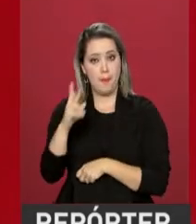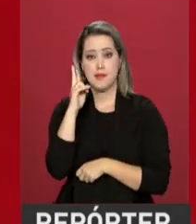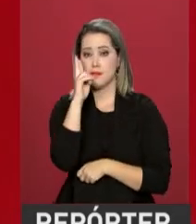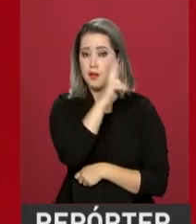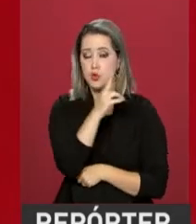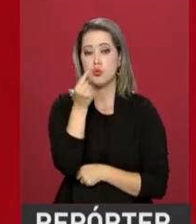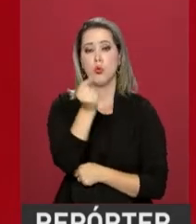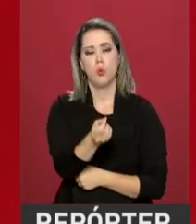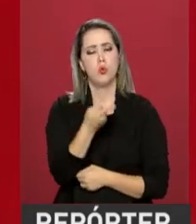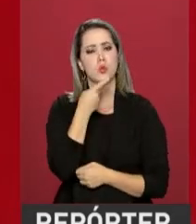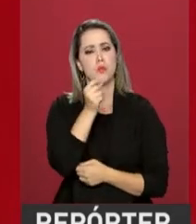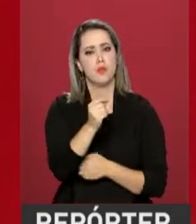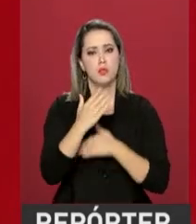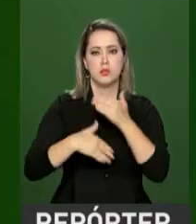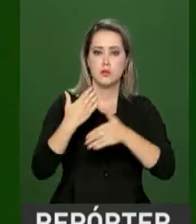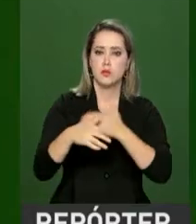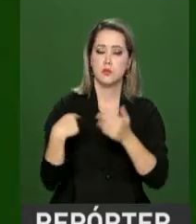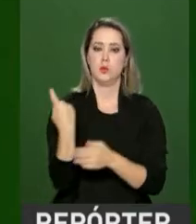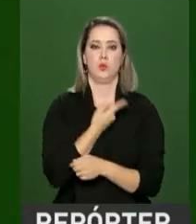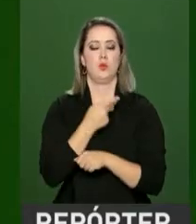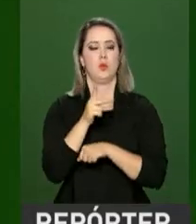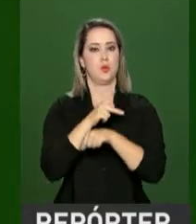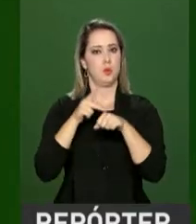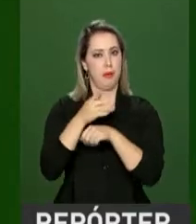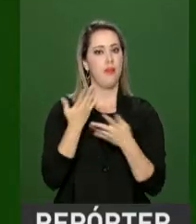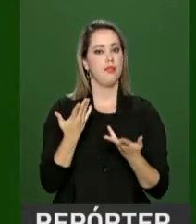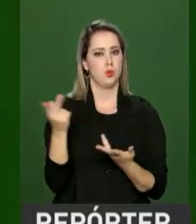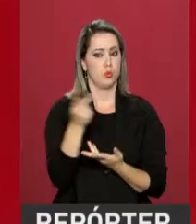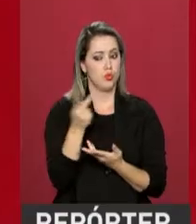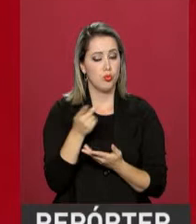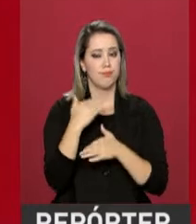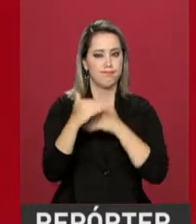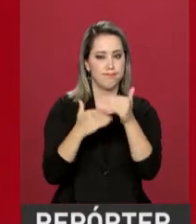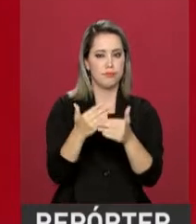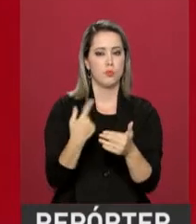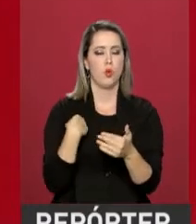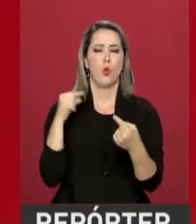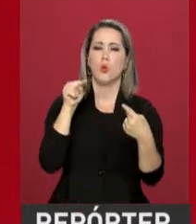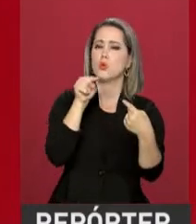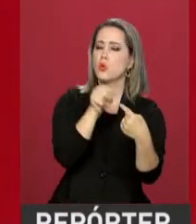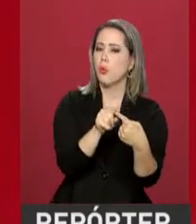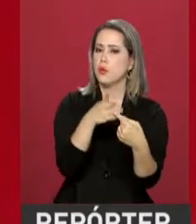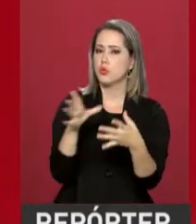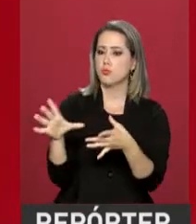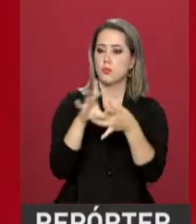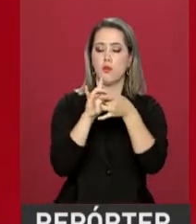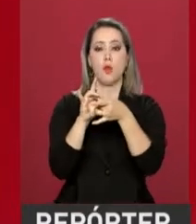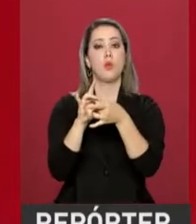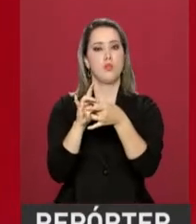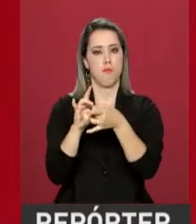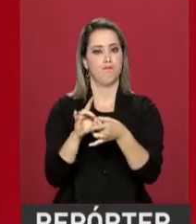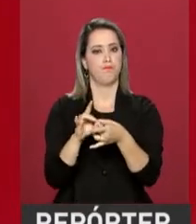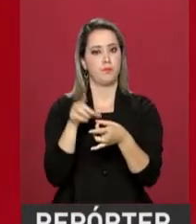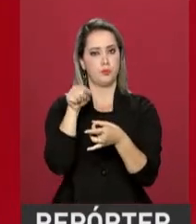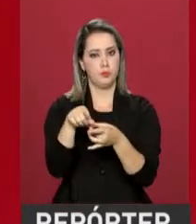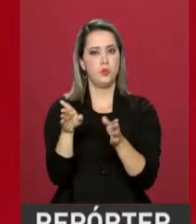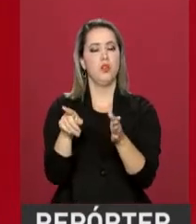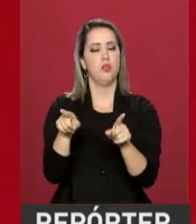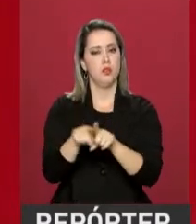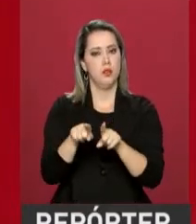desenvolvimento de nossos países nosso objetivo é colocar a parceria com a rússia também